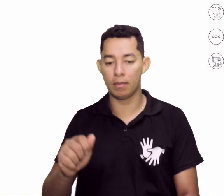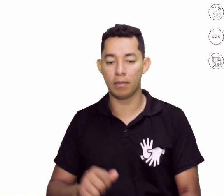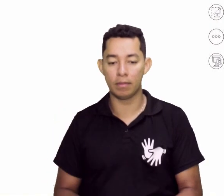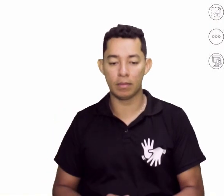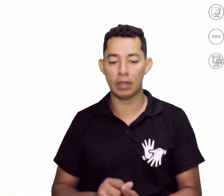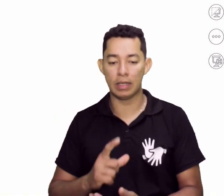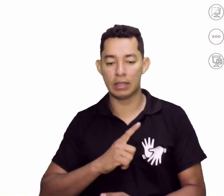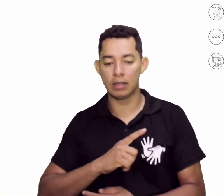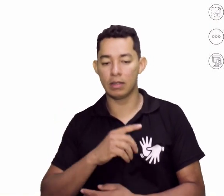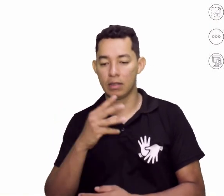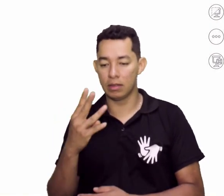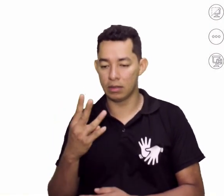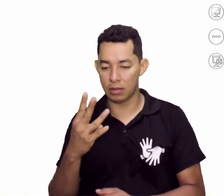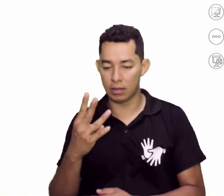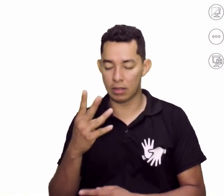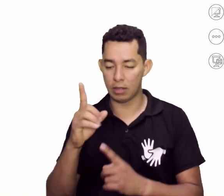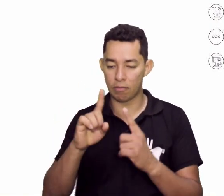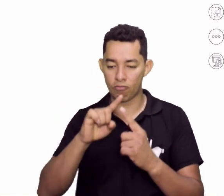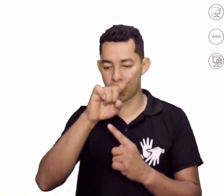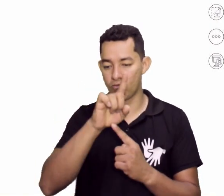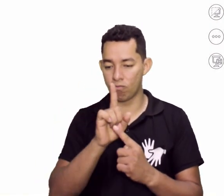pontas, vamos dizer assim.